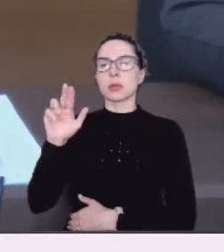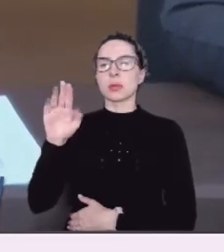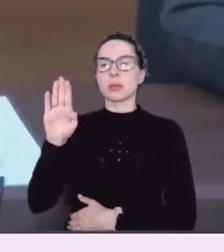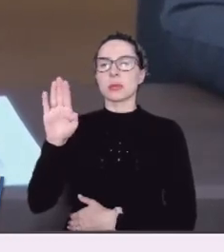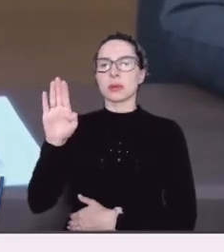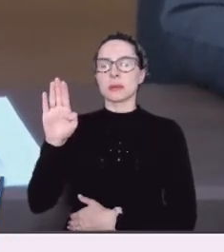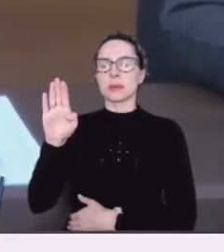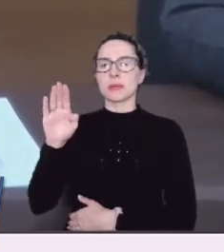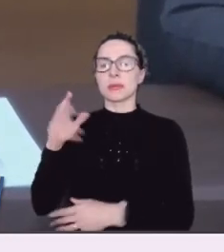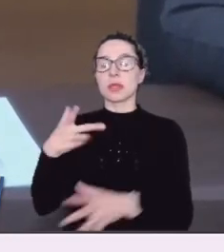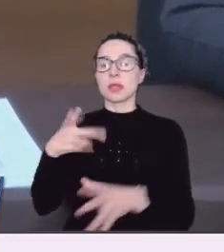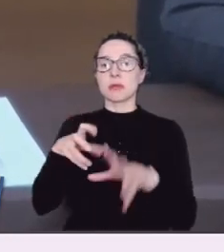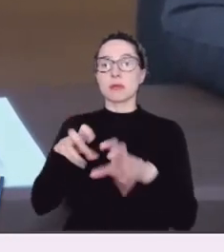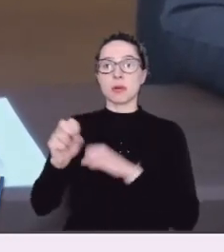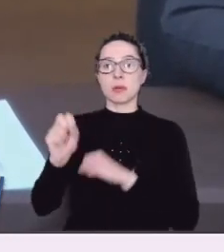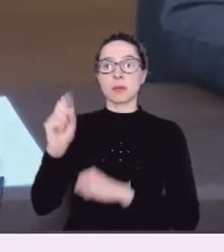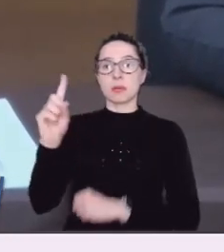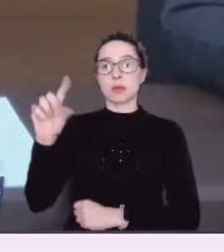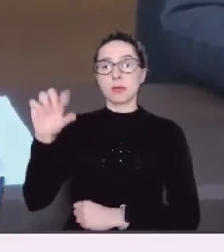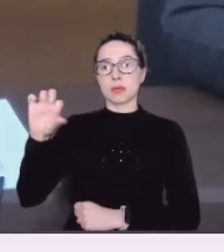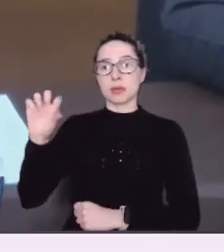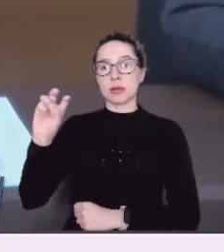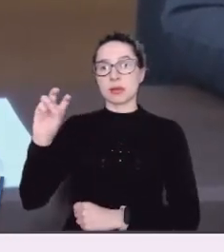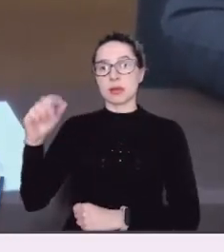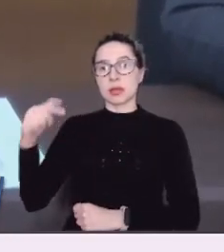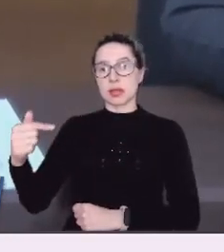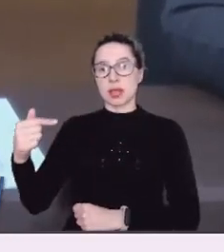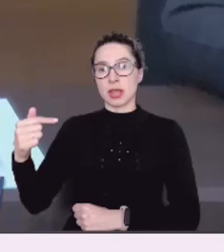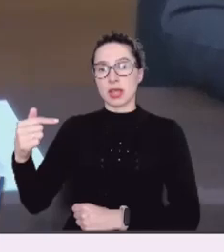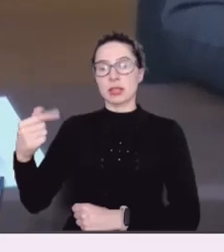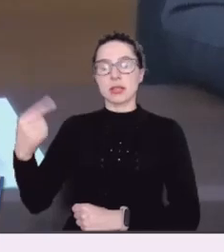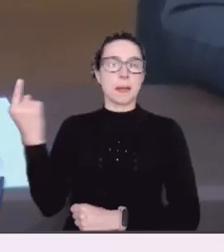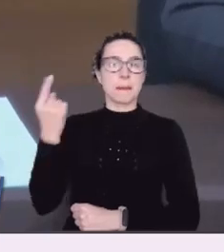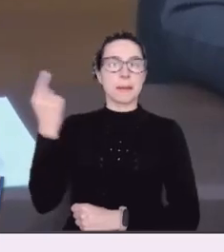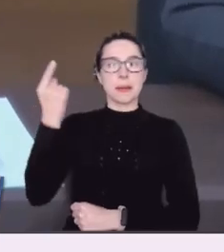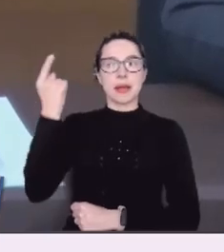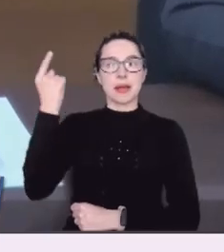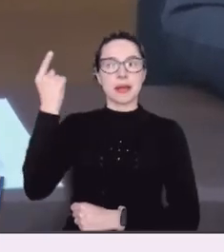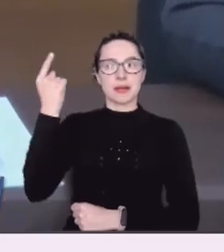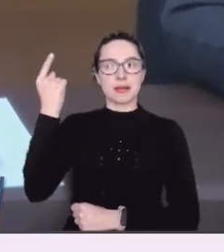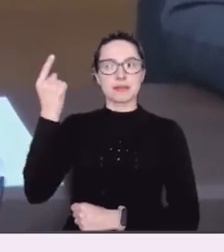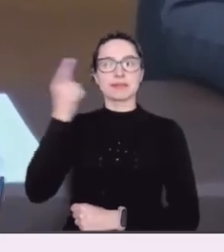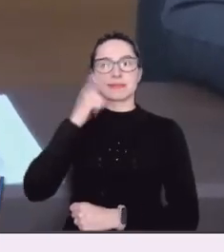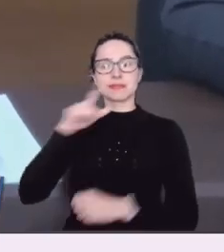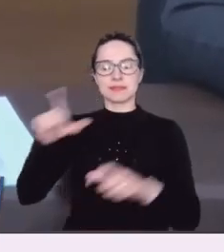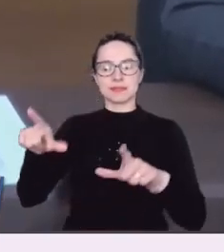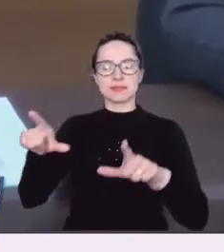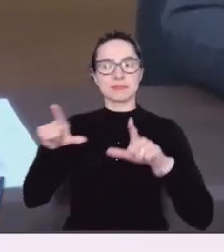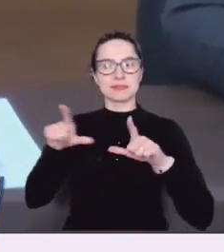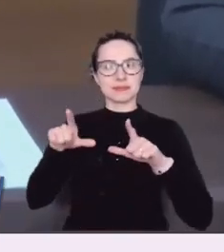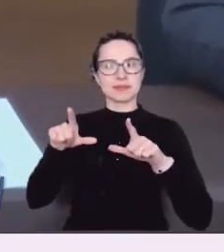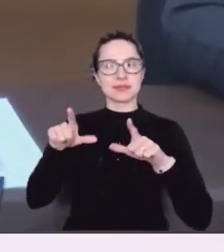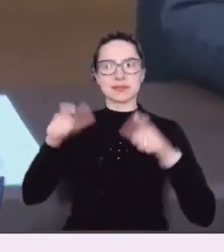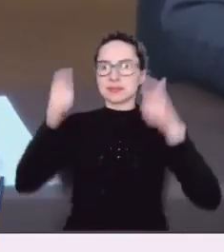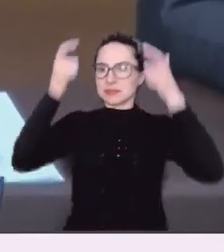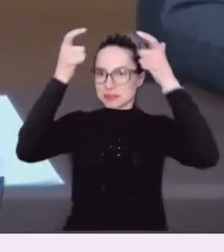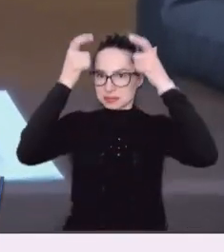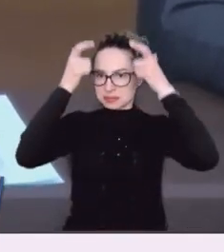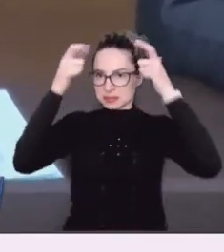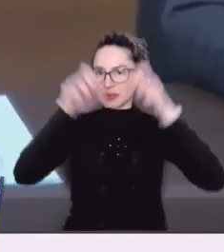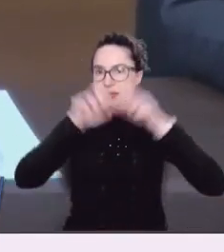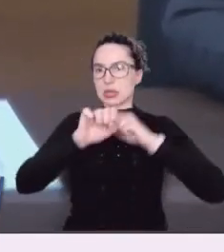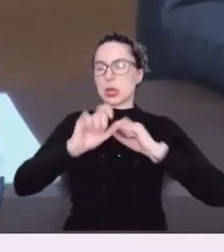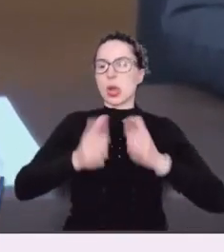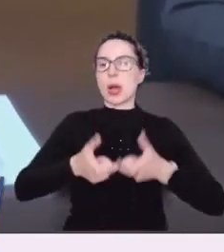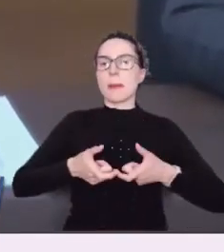Formou-se em 1957 em primeiro lugar, recebendo em sua formatura uma medalha de ouro